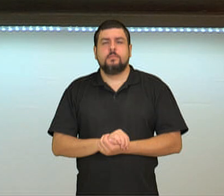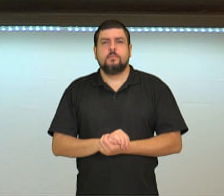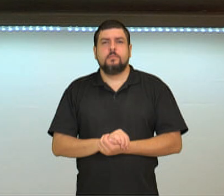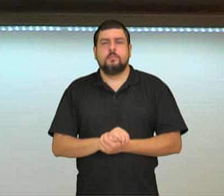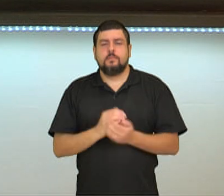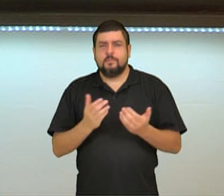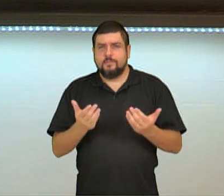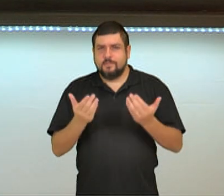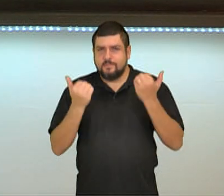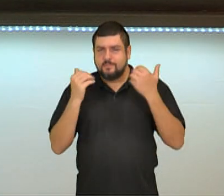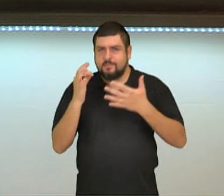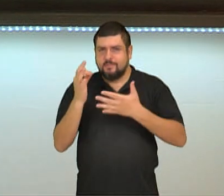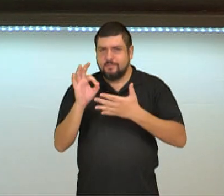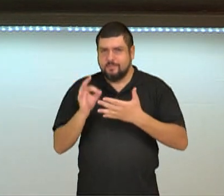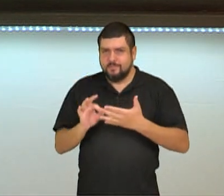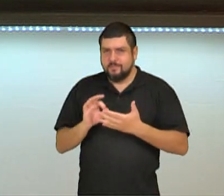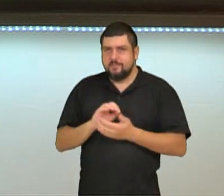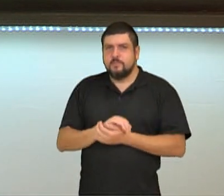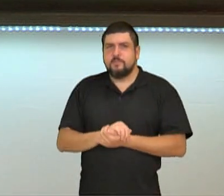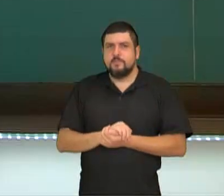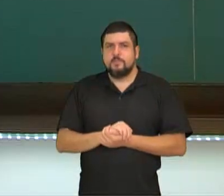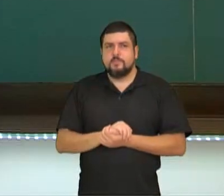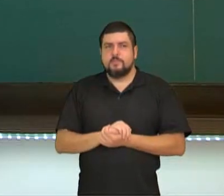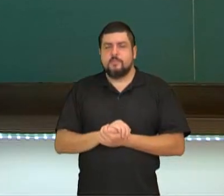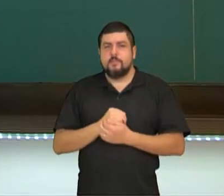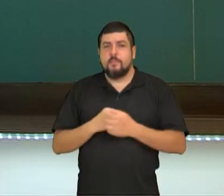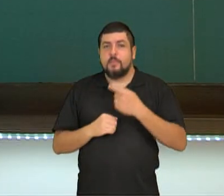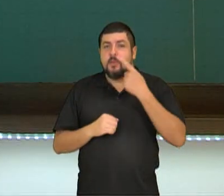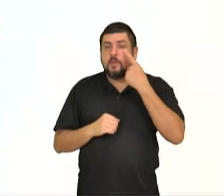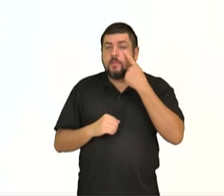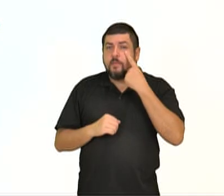Vamos corrigir então? Estrutura número